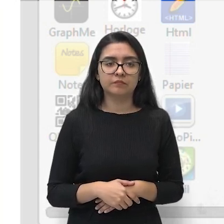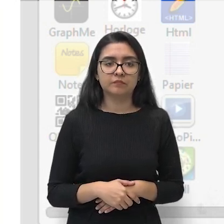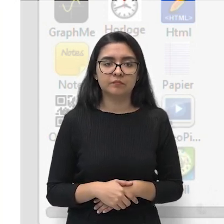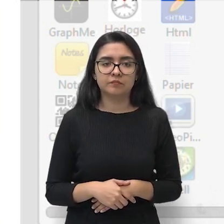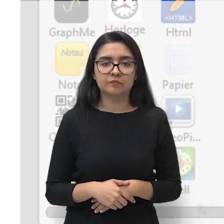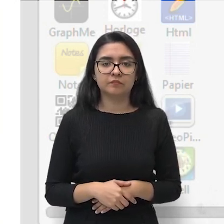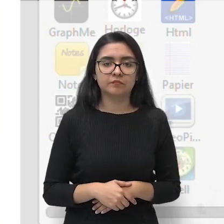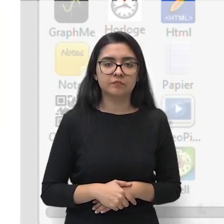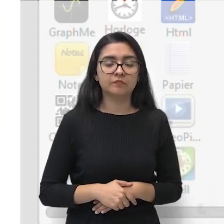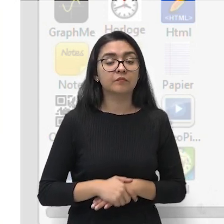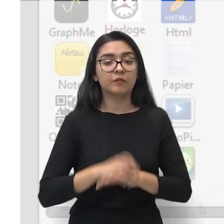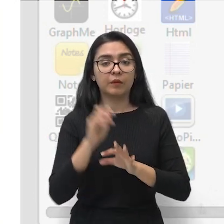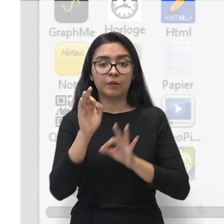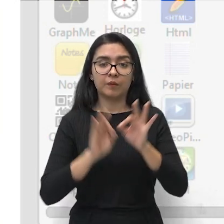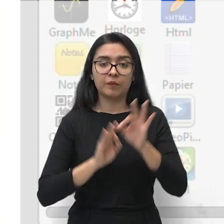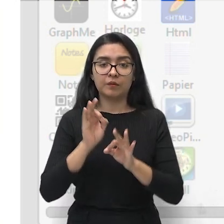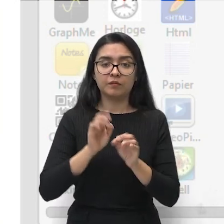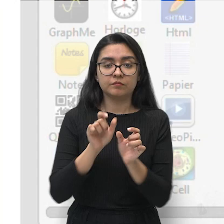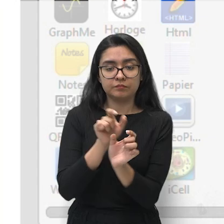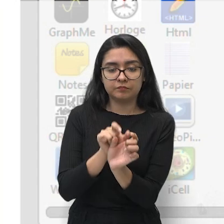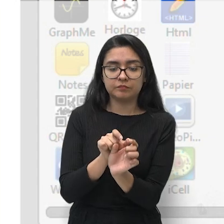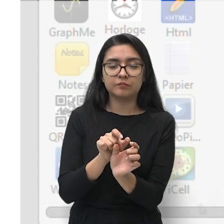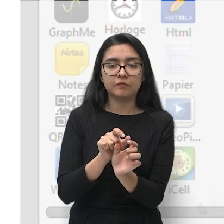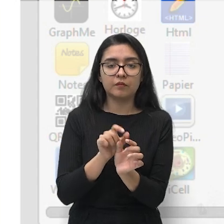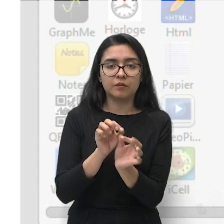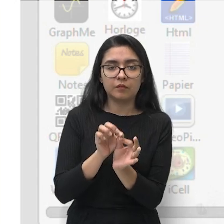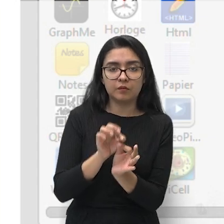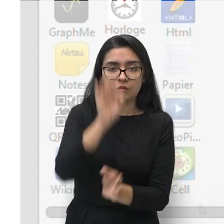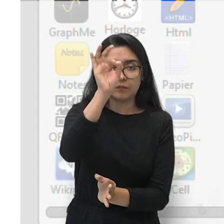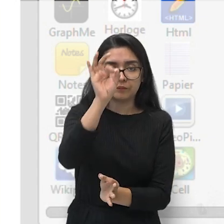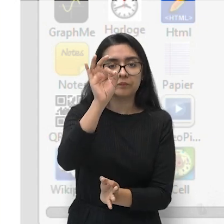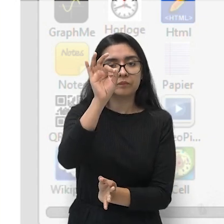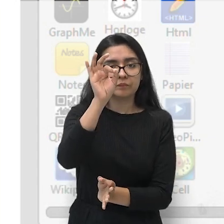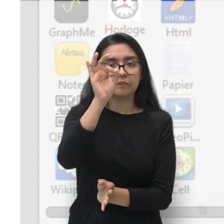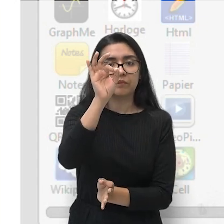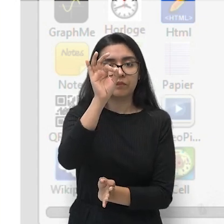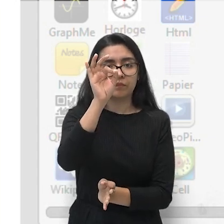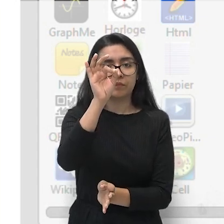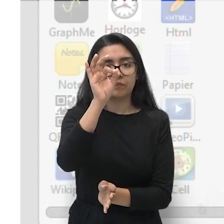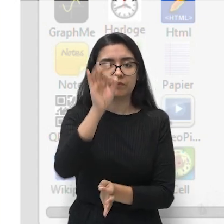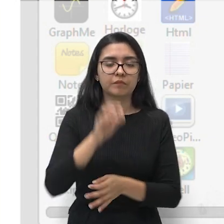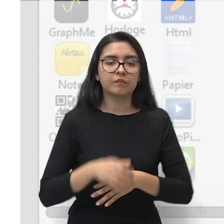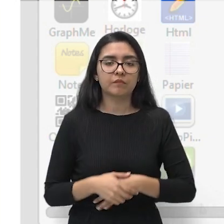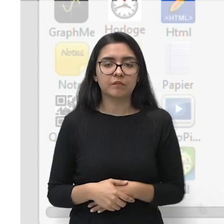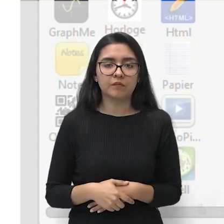Vamos posicionar a régua de modo que, certo?